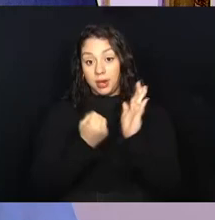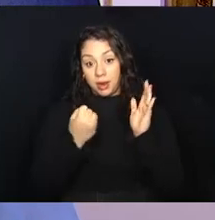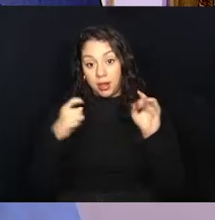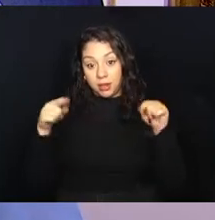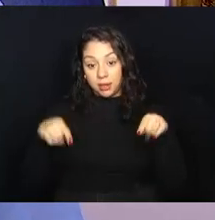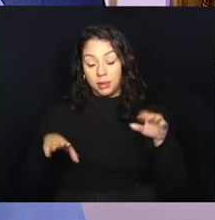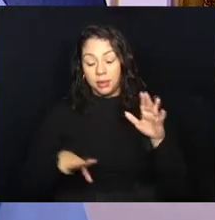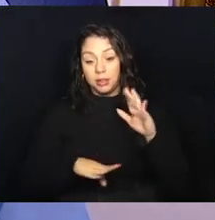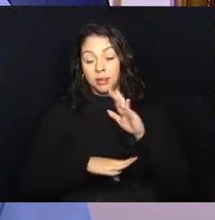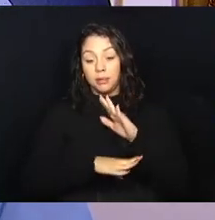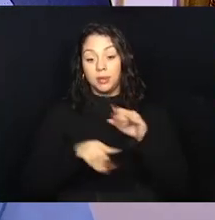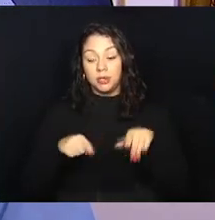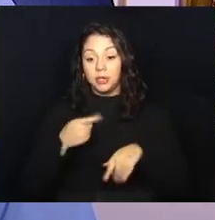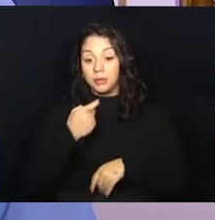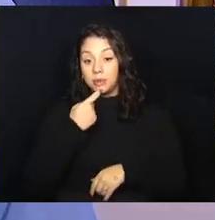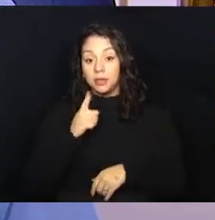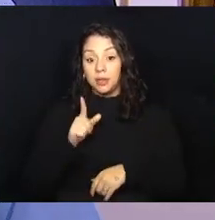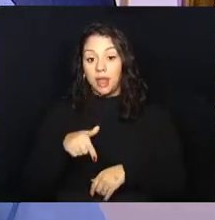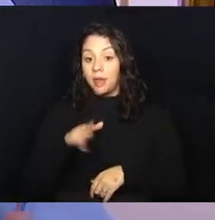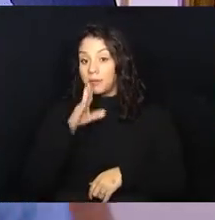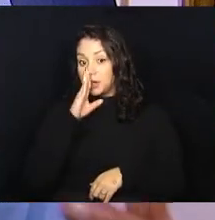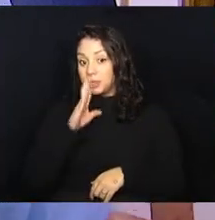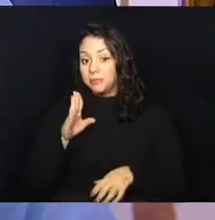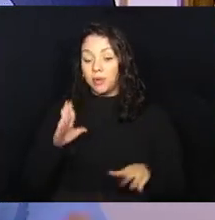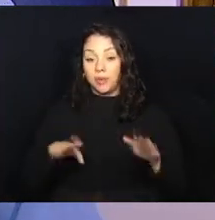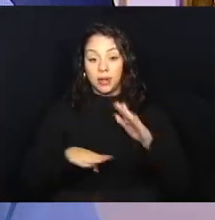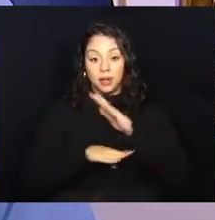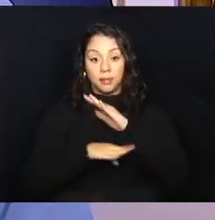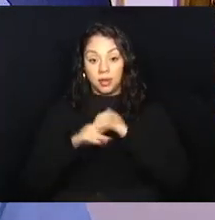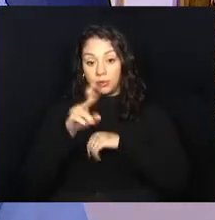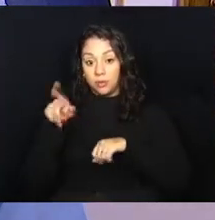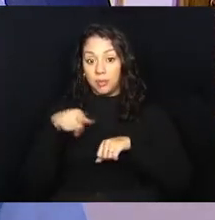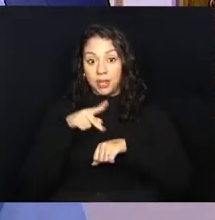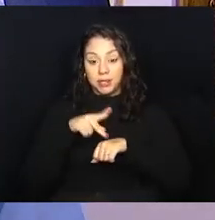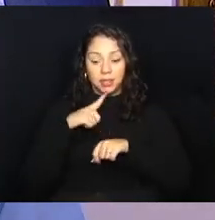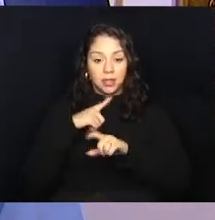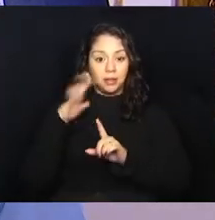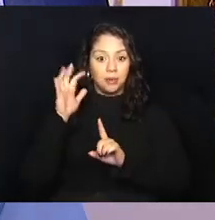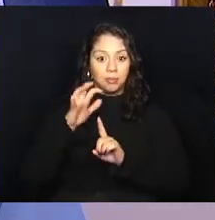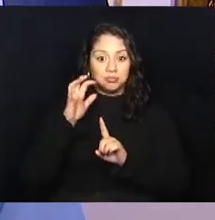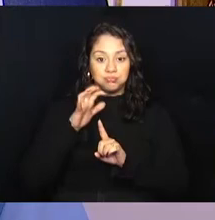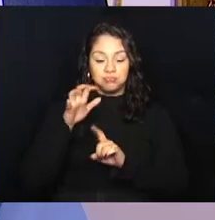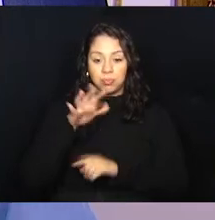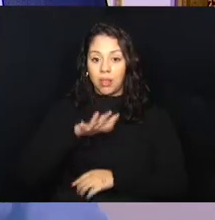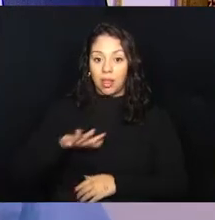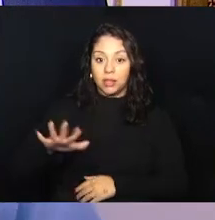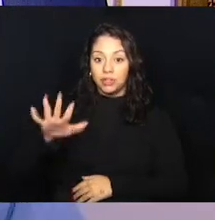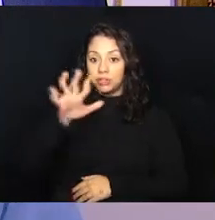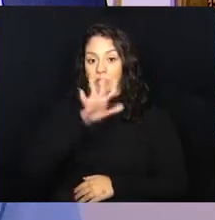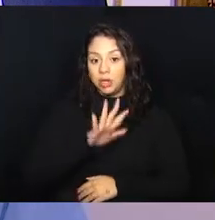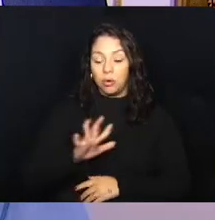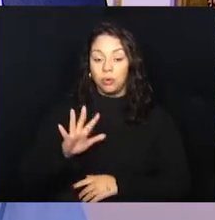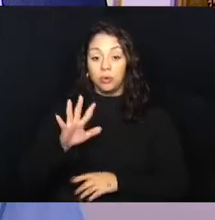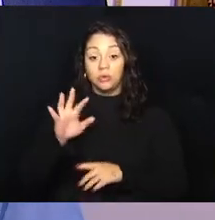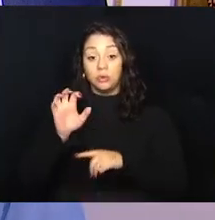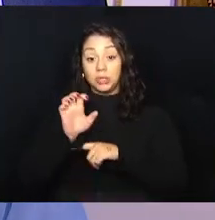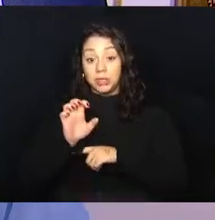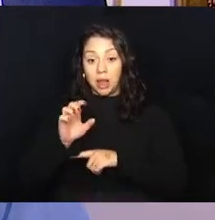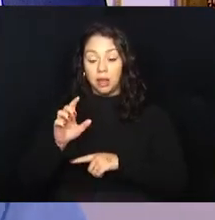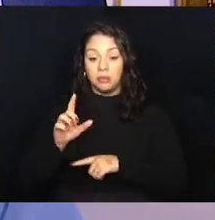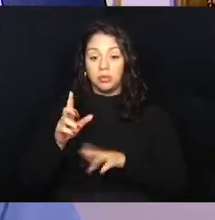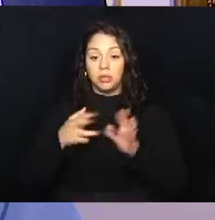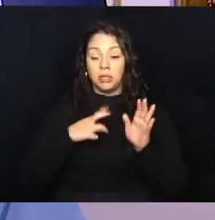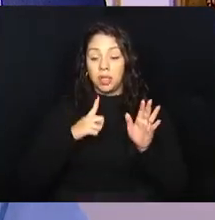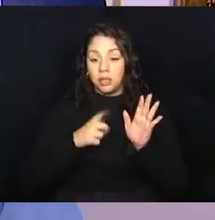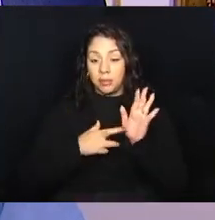a câmara de Campinas é uma das maiores câmaras do país hoje ela tem uma influência na região em todo estado